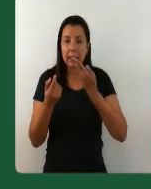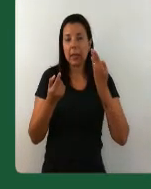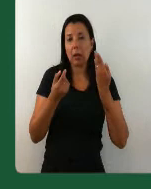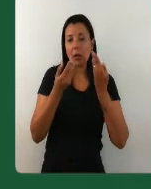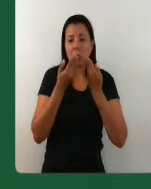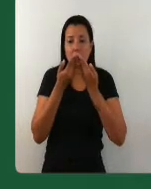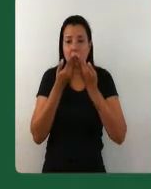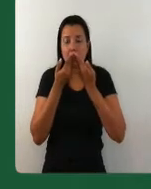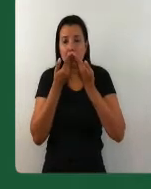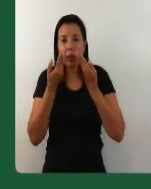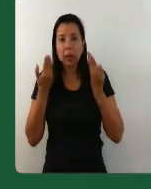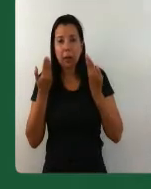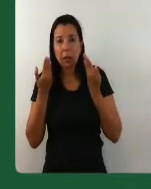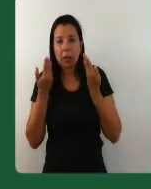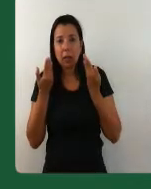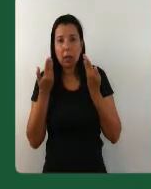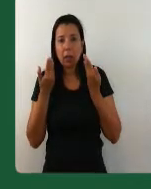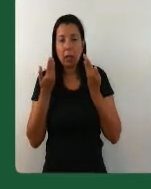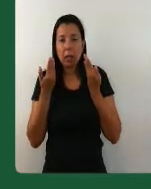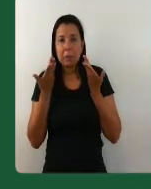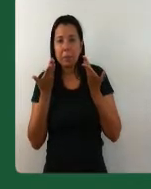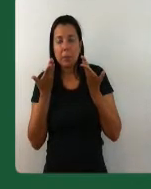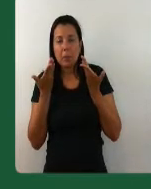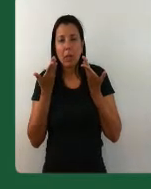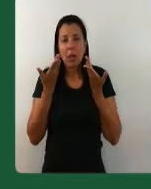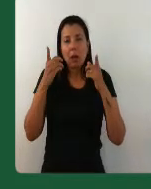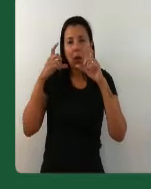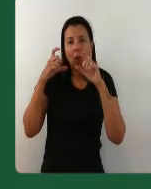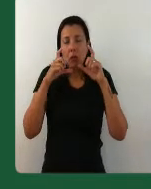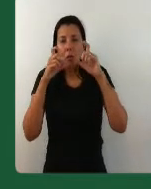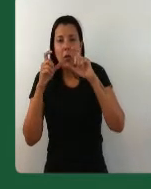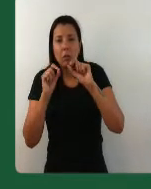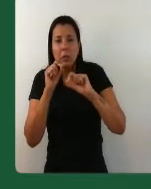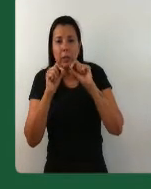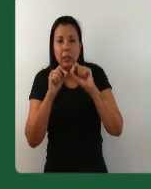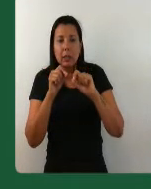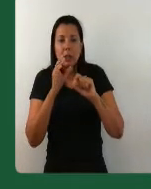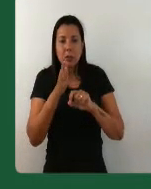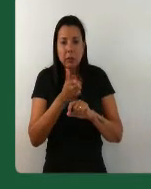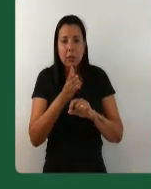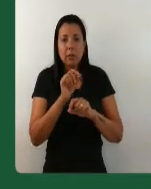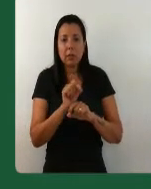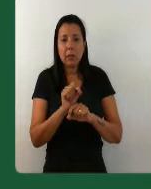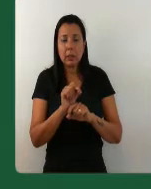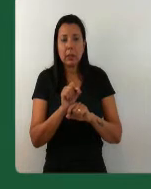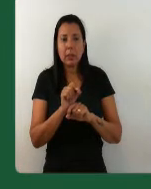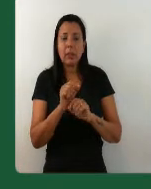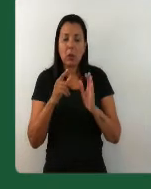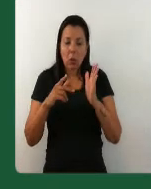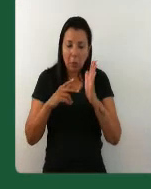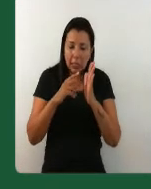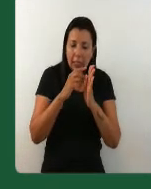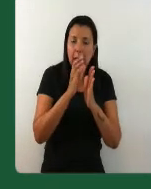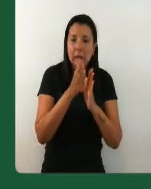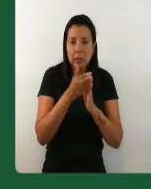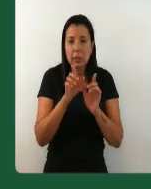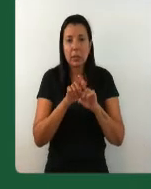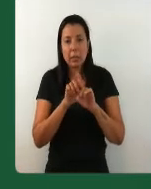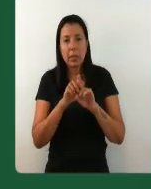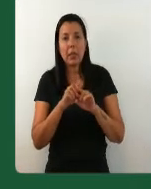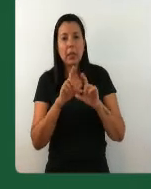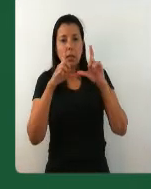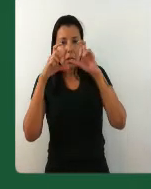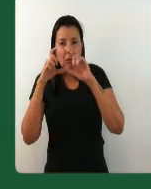lados. Então, a foto ele já operado e a